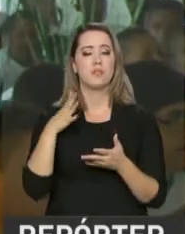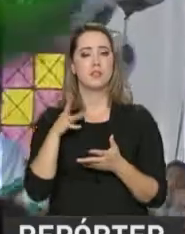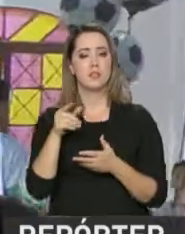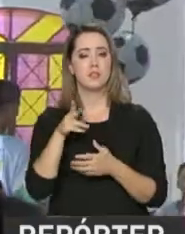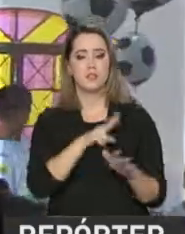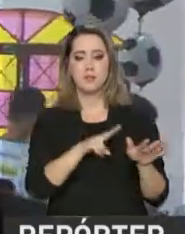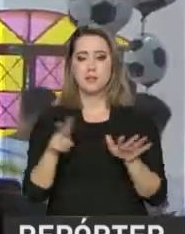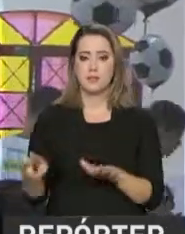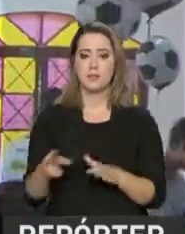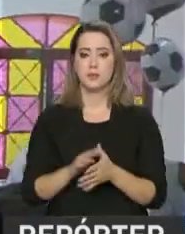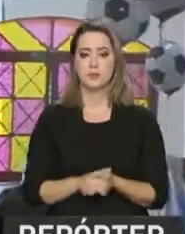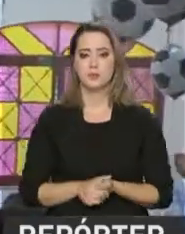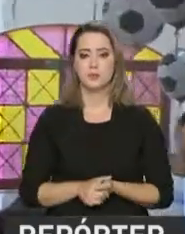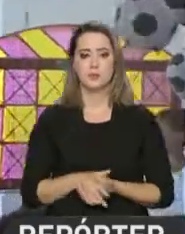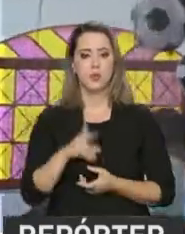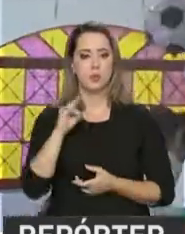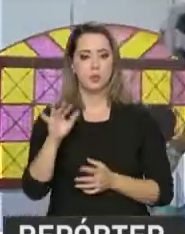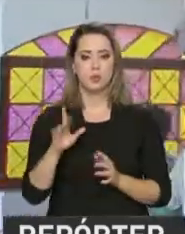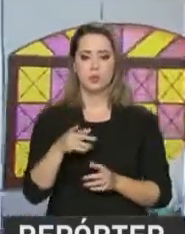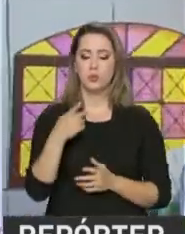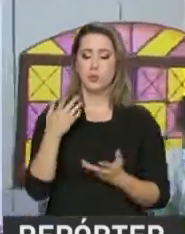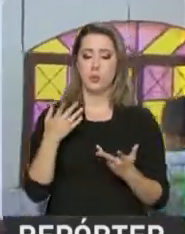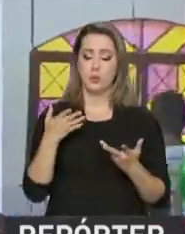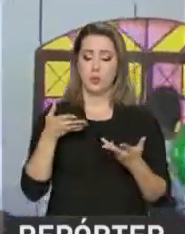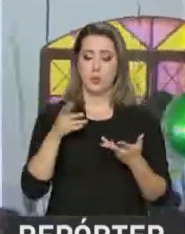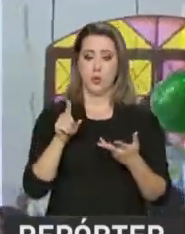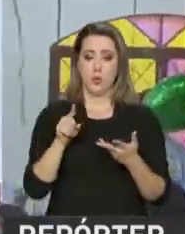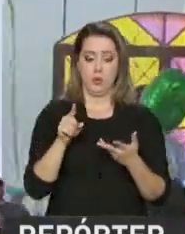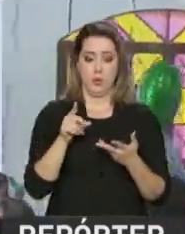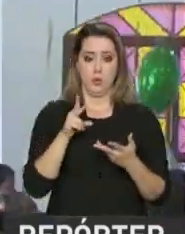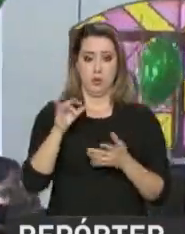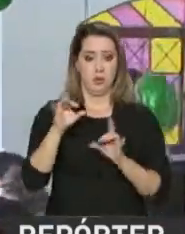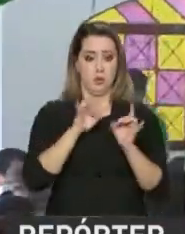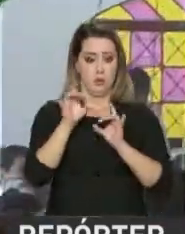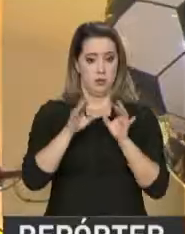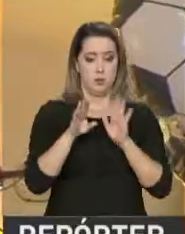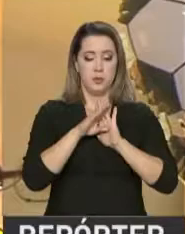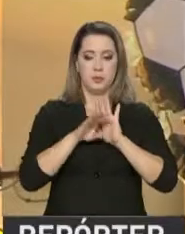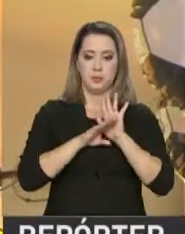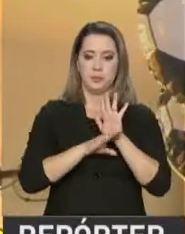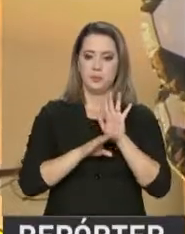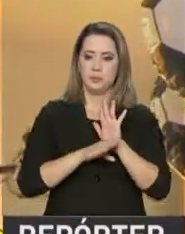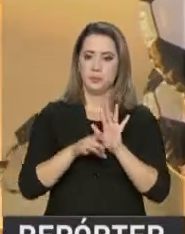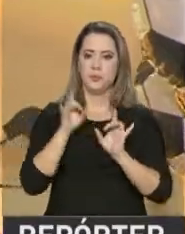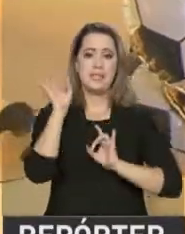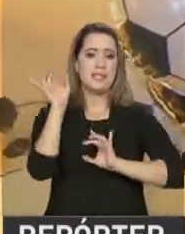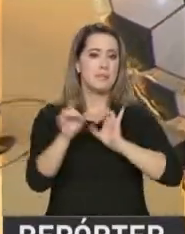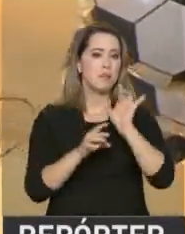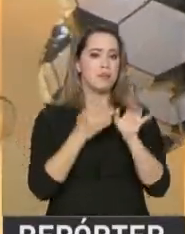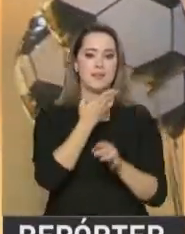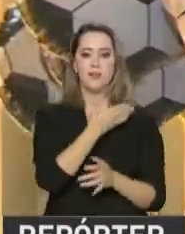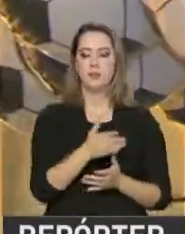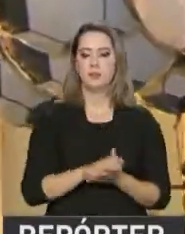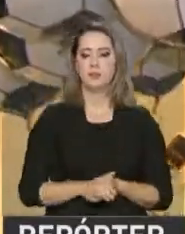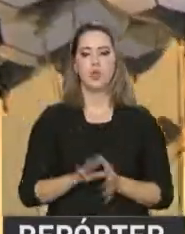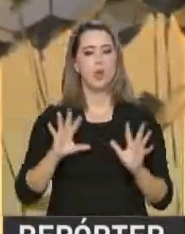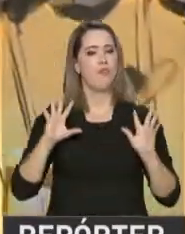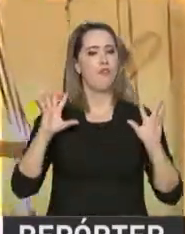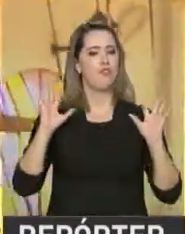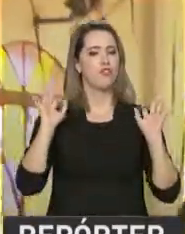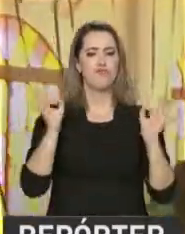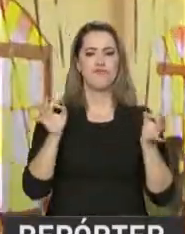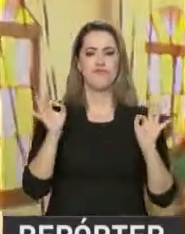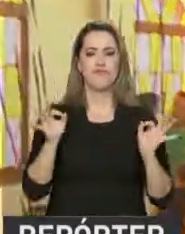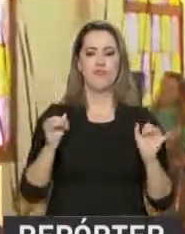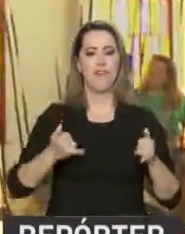dia. No dia do aniversário do projeto, a programação foi especial. Já está tudo pronto para a festa que vai celebrar